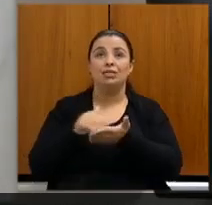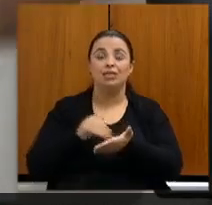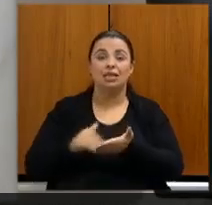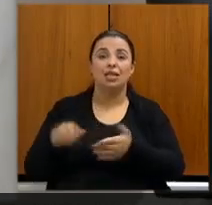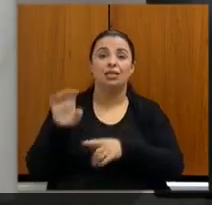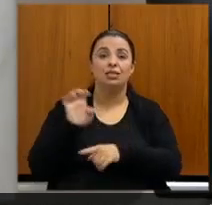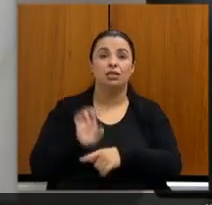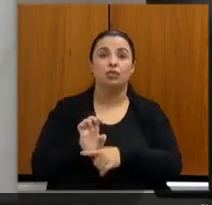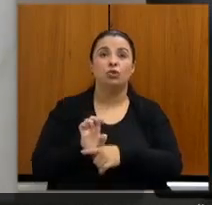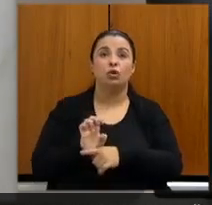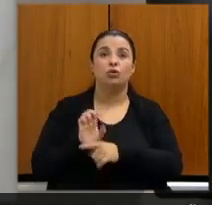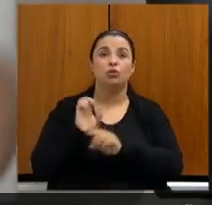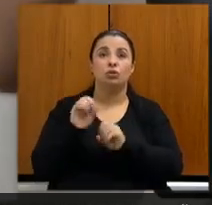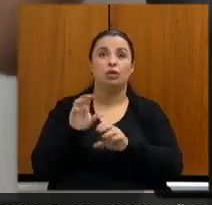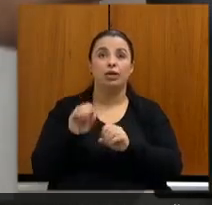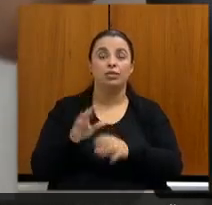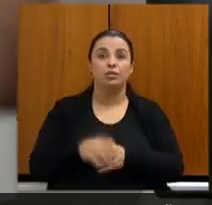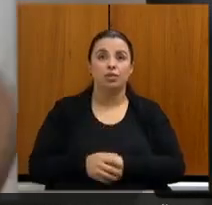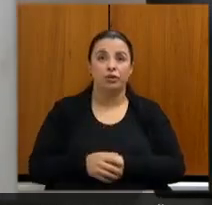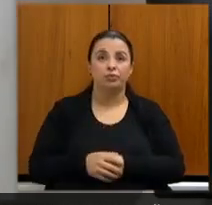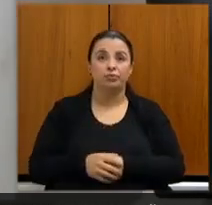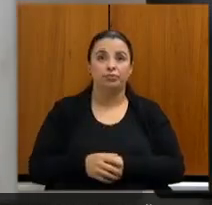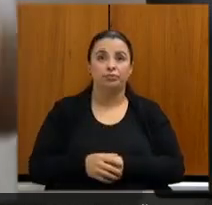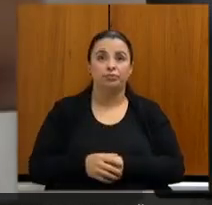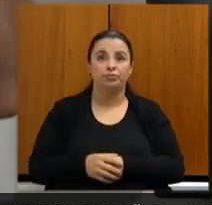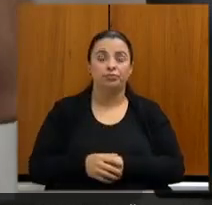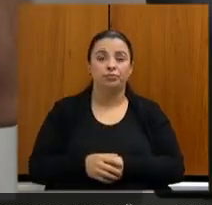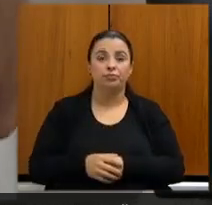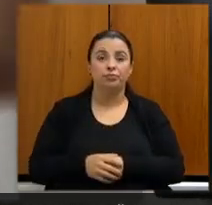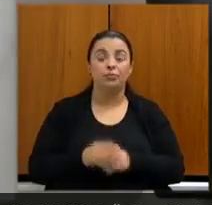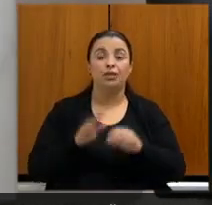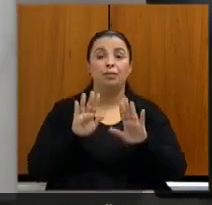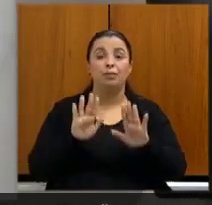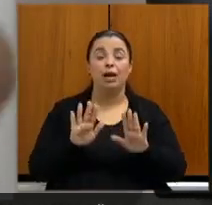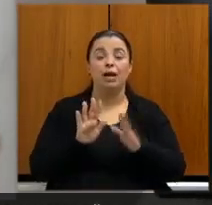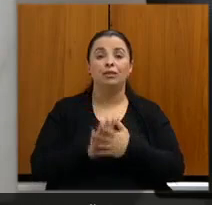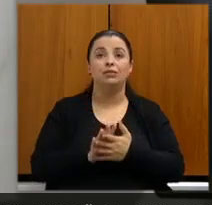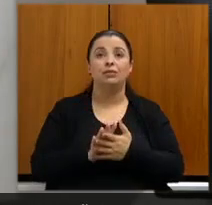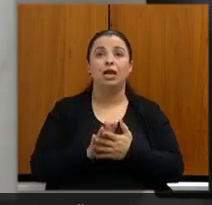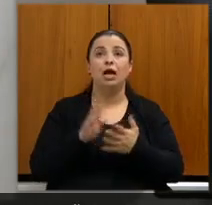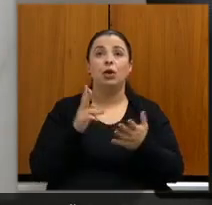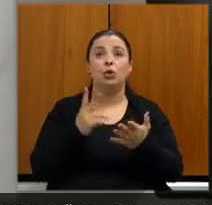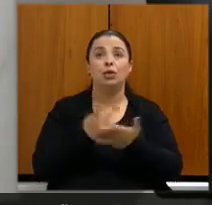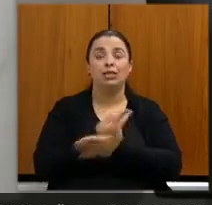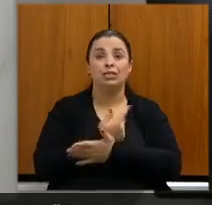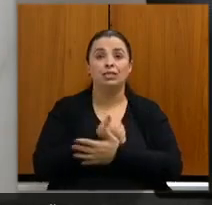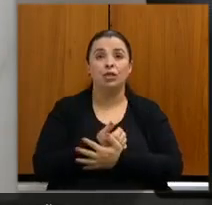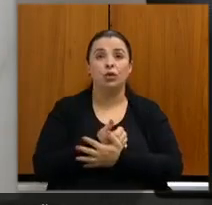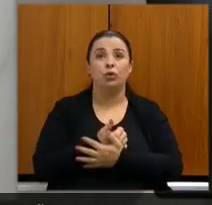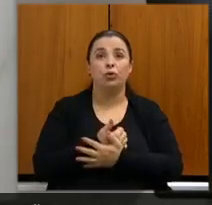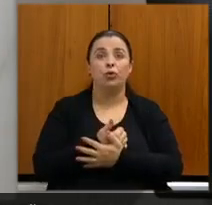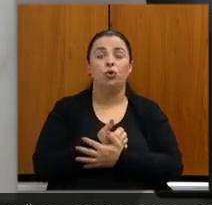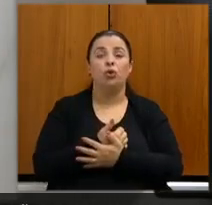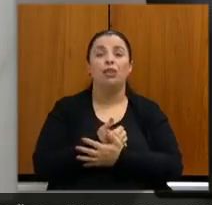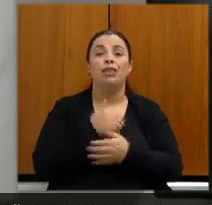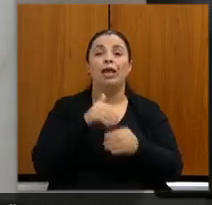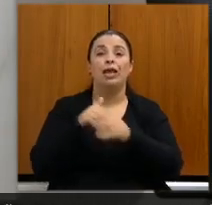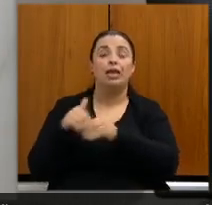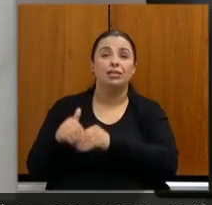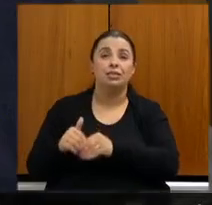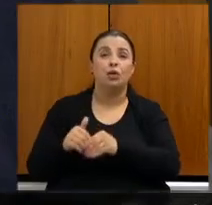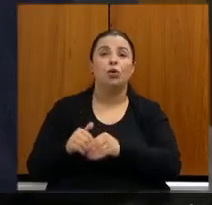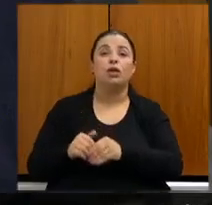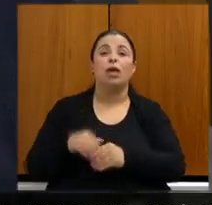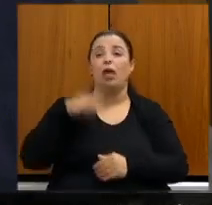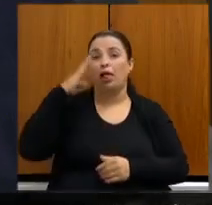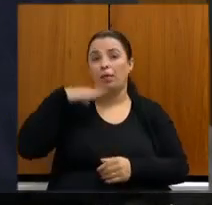aí andando um pouco mais seis meses antes da eleição que elegeu Fernando Pimentel como governador